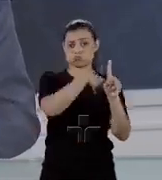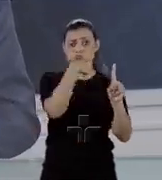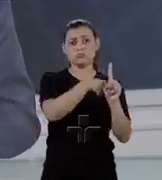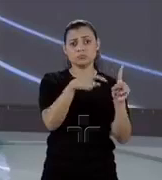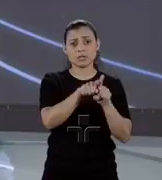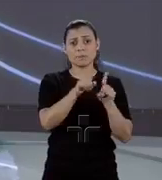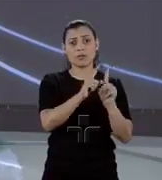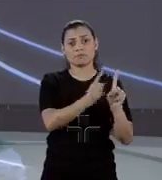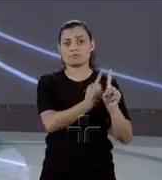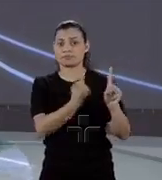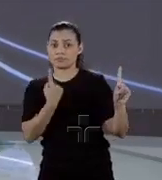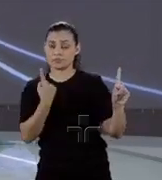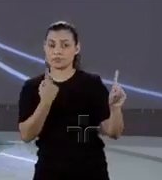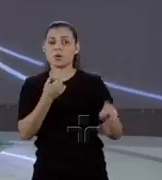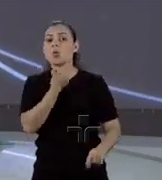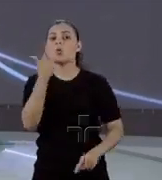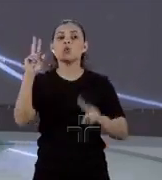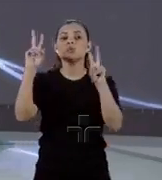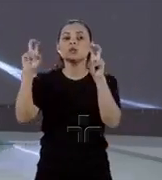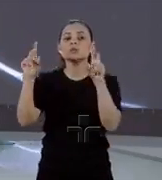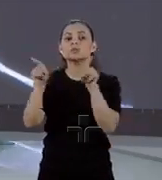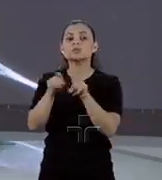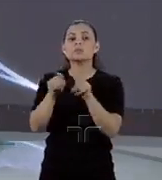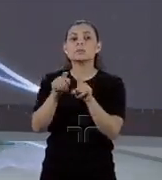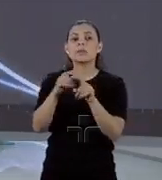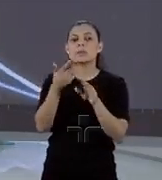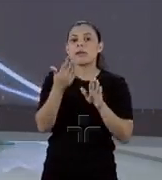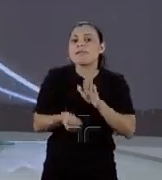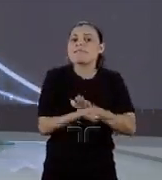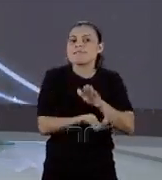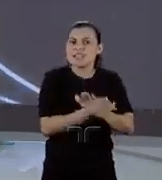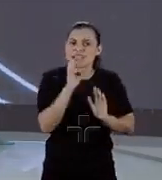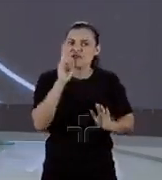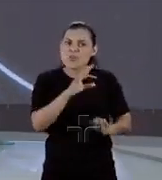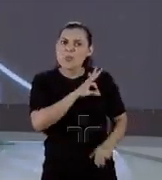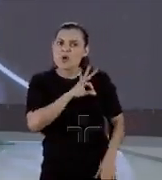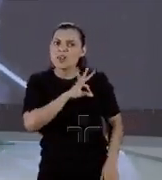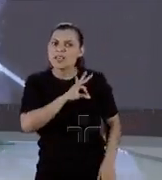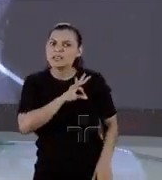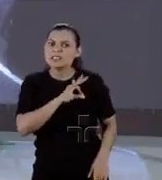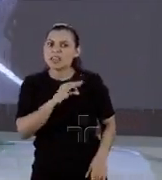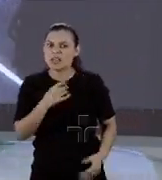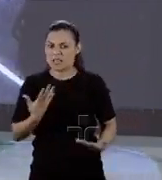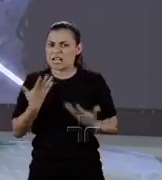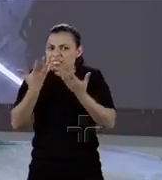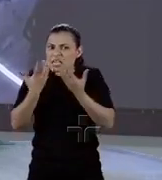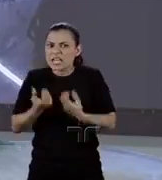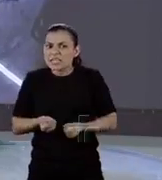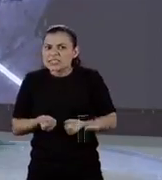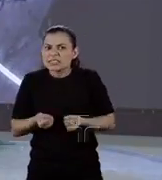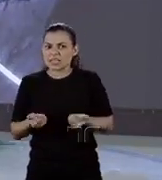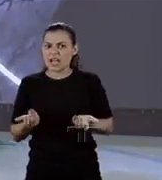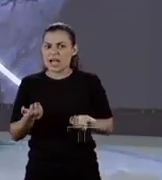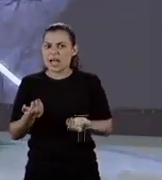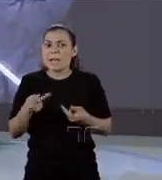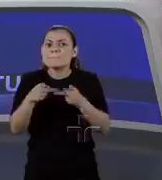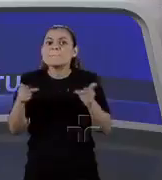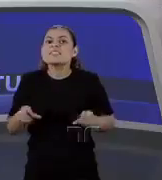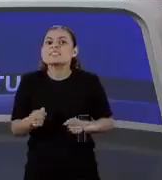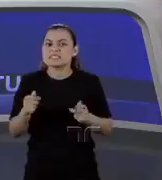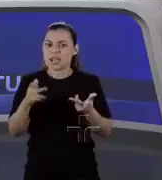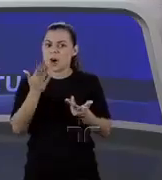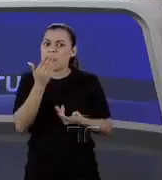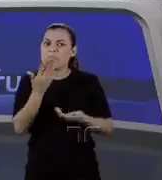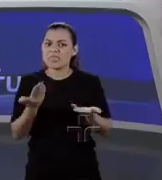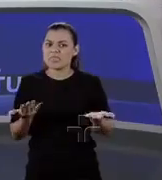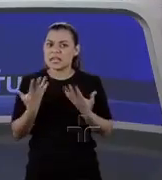para comentar rapidamente o outro assunto lá, que é a questão da propina paga com pizza? O Reinaldo Berto está dizendo aqui, aceitar pizza, a coisa tá ruim, hein?